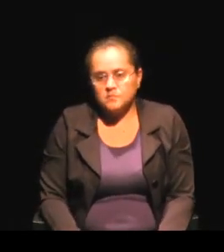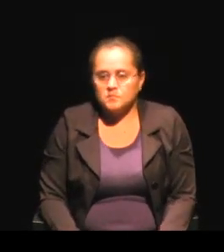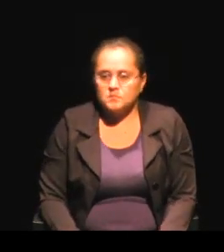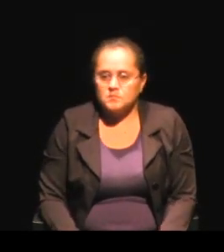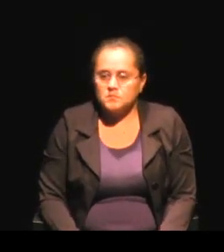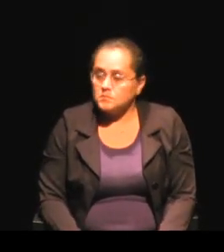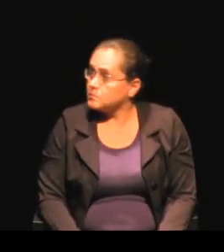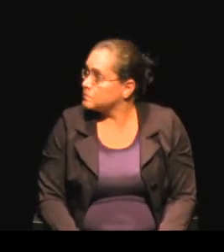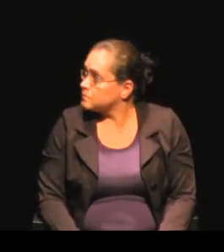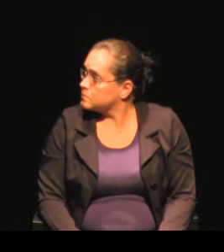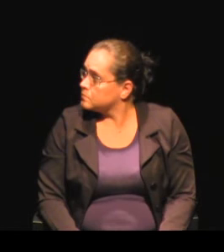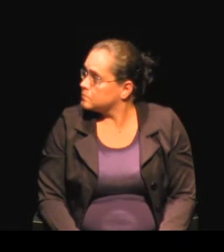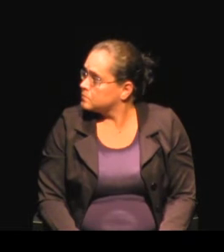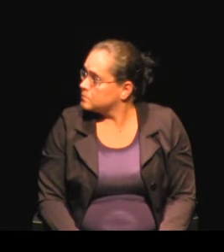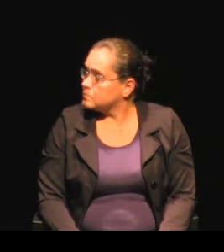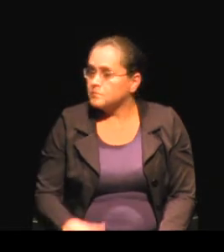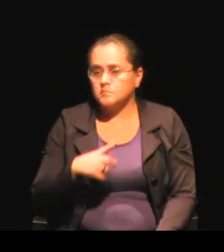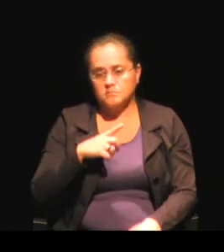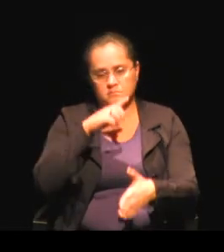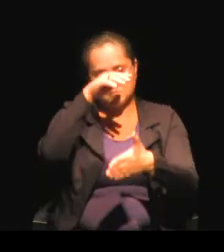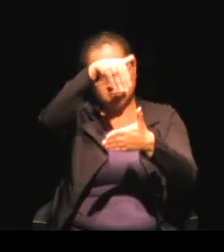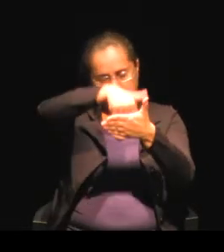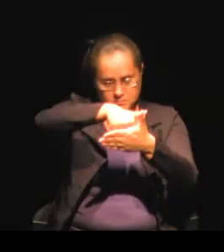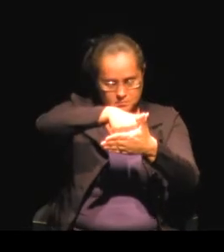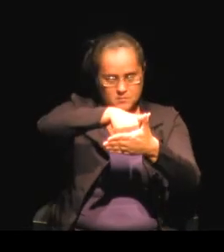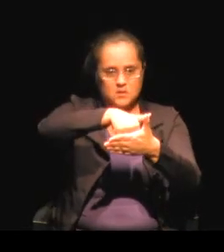breve a gente tenha ela,